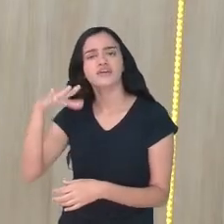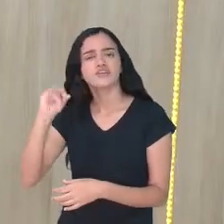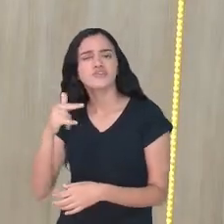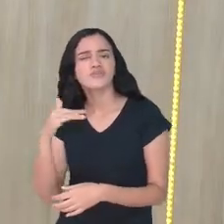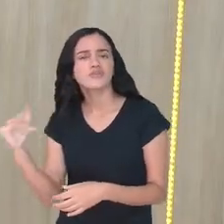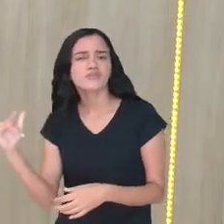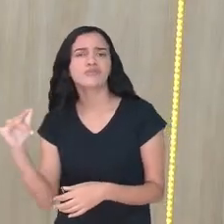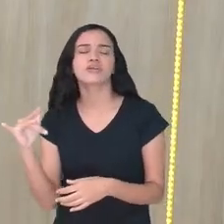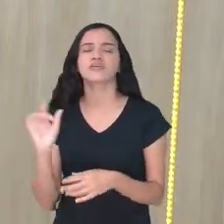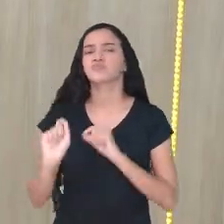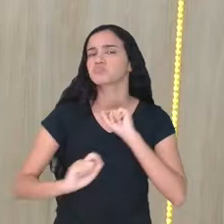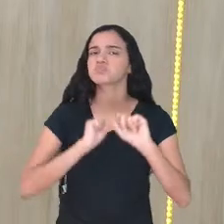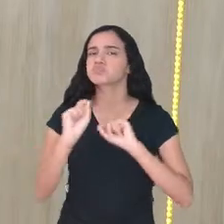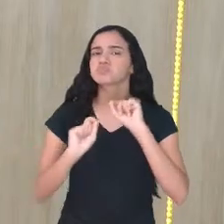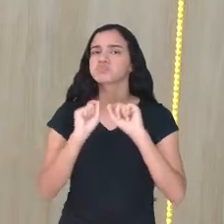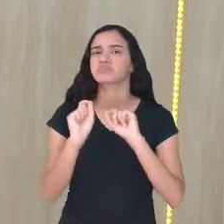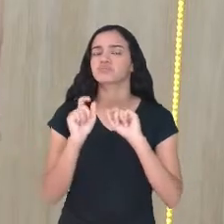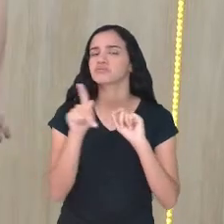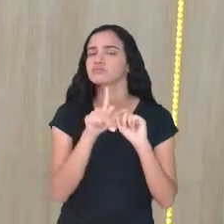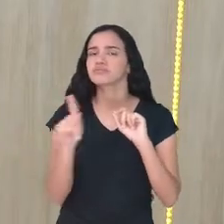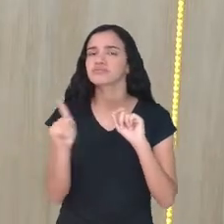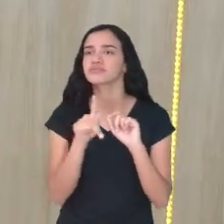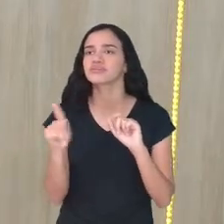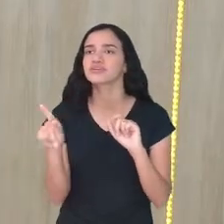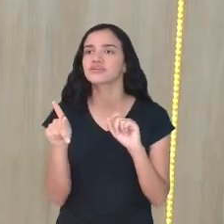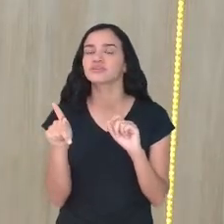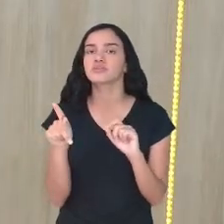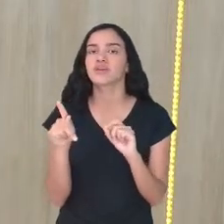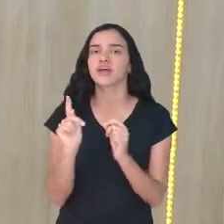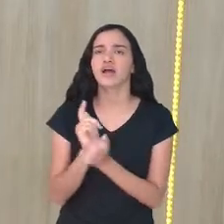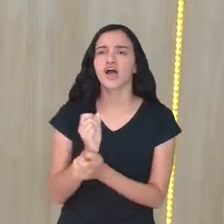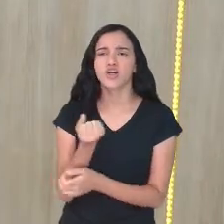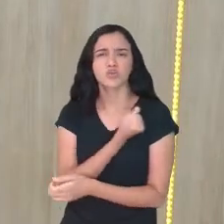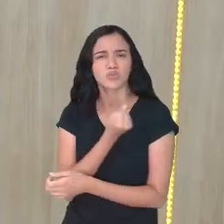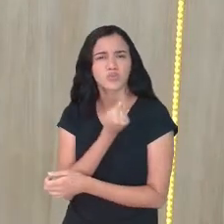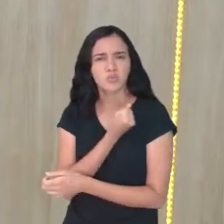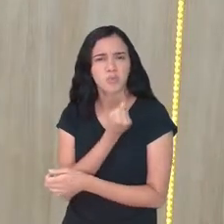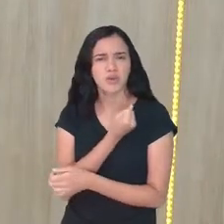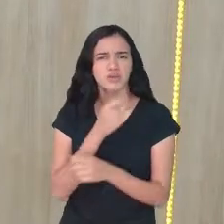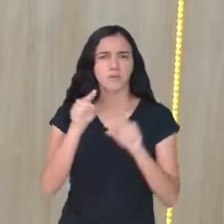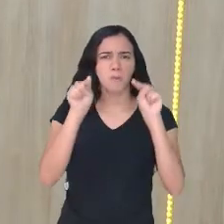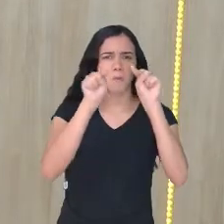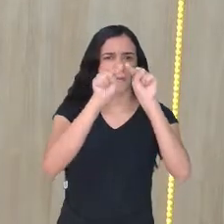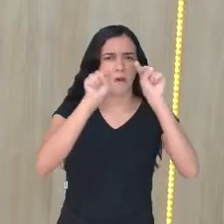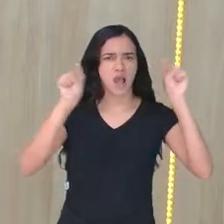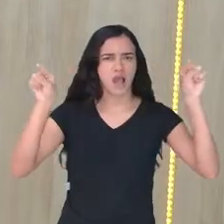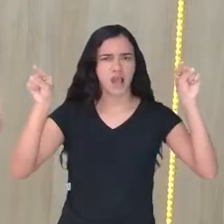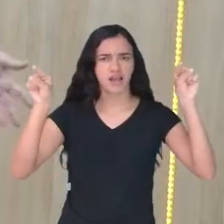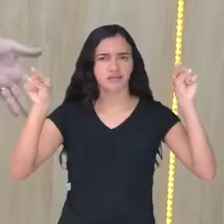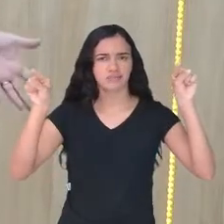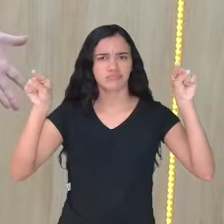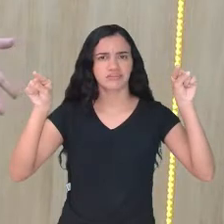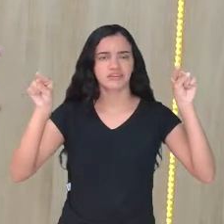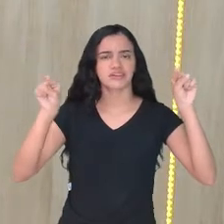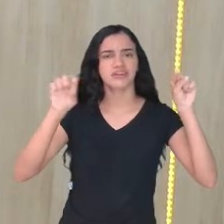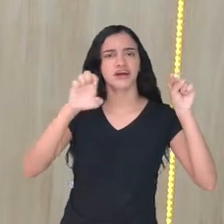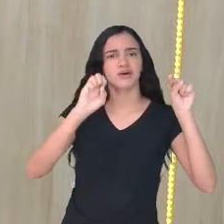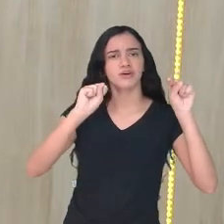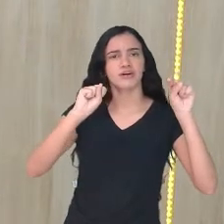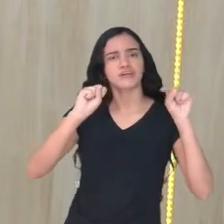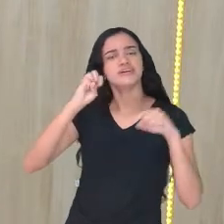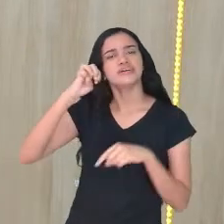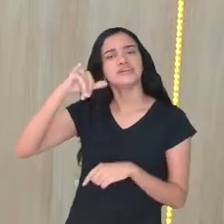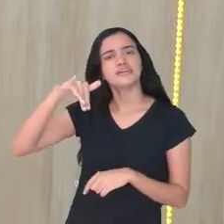que é os números racionais? Professora, a senhora não botou número não, botou uma reta, um negócio de uma semi-reta e um segmento de